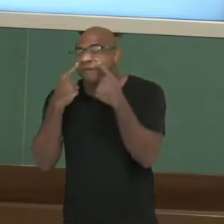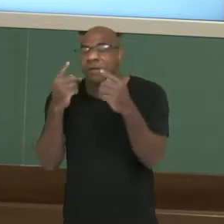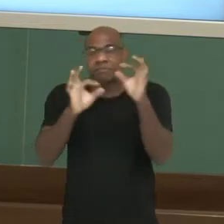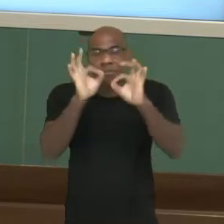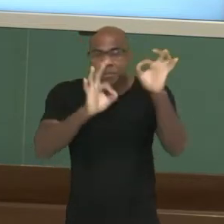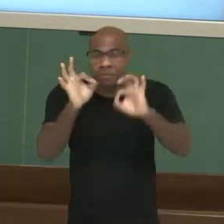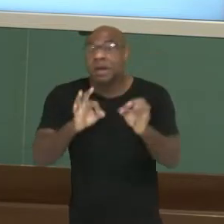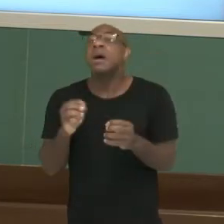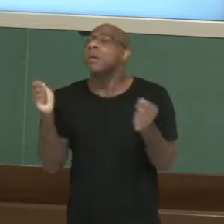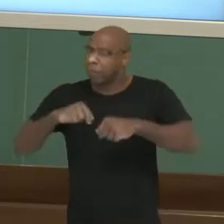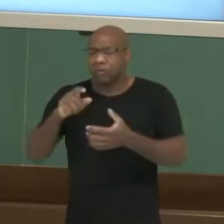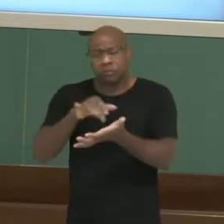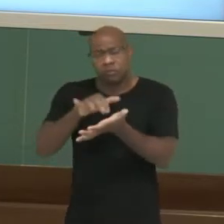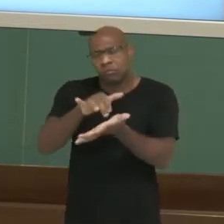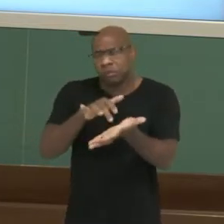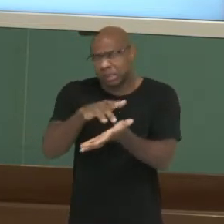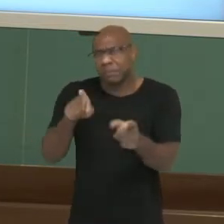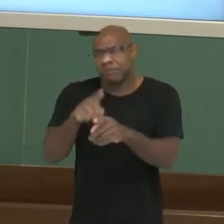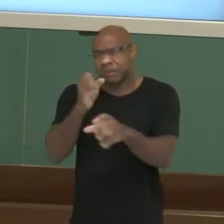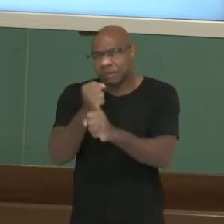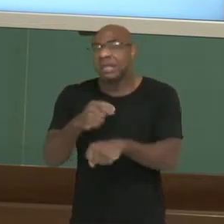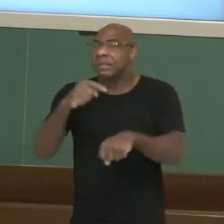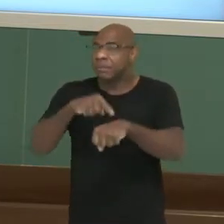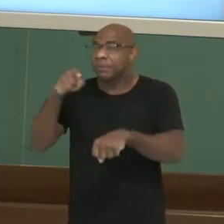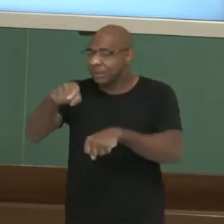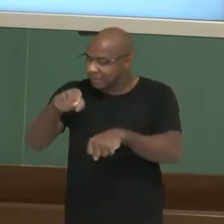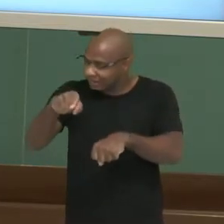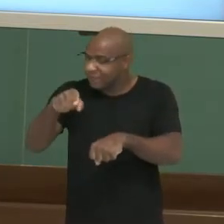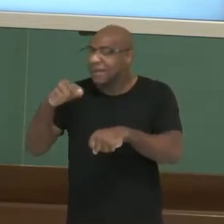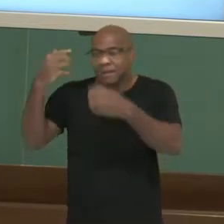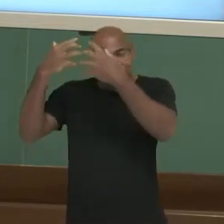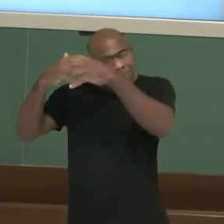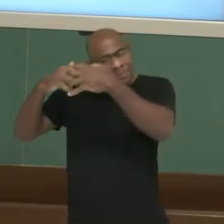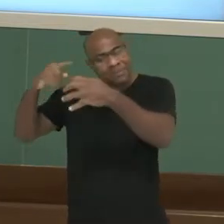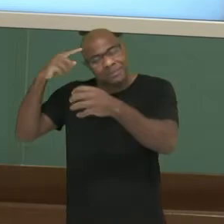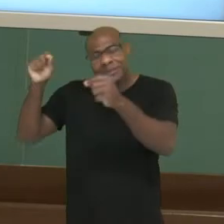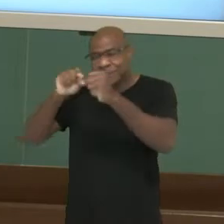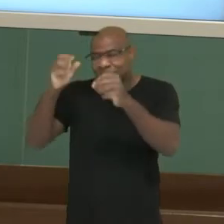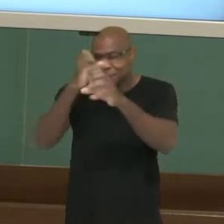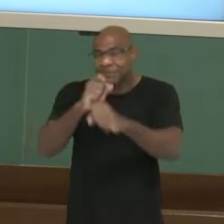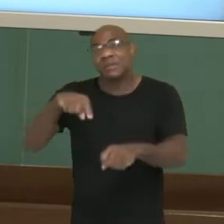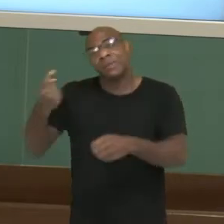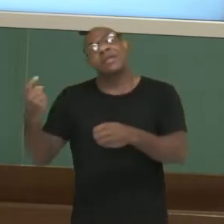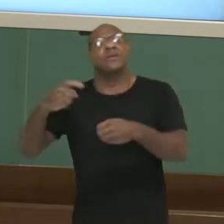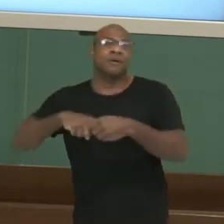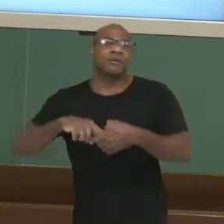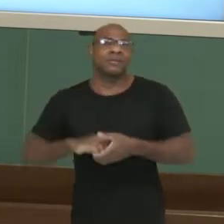a calculadora para fazer essa continha. Vou dar um tempo para você fazer e já volto.